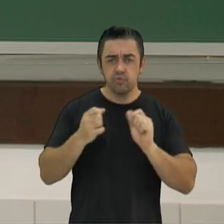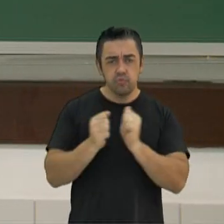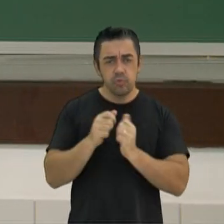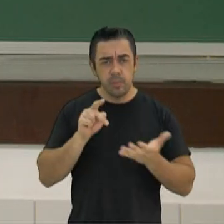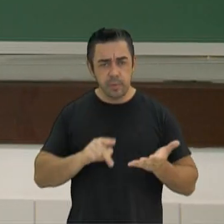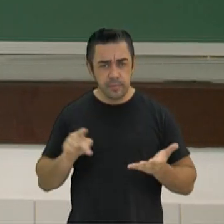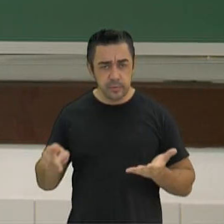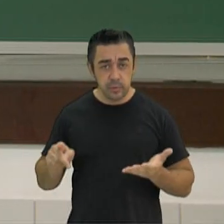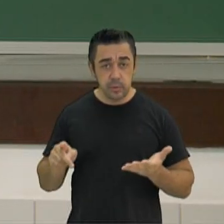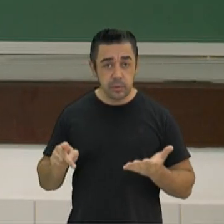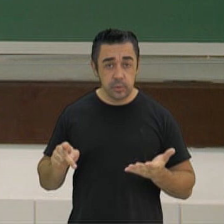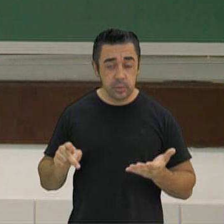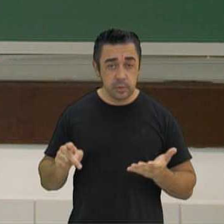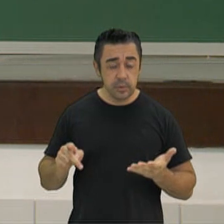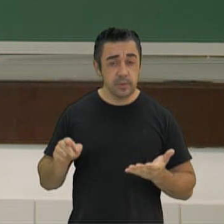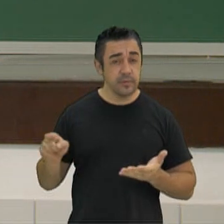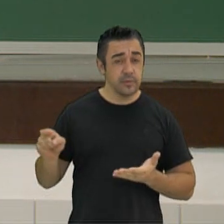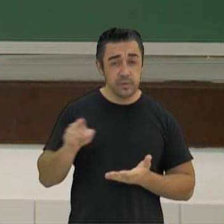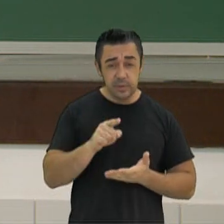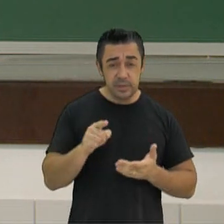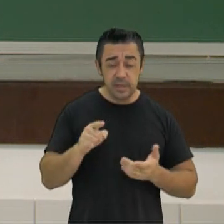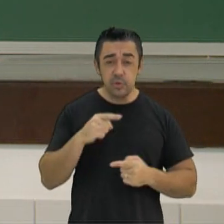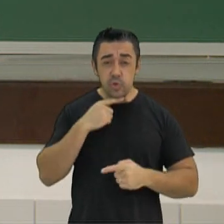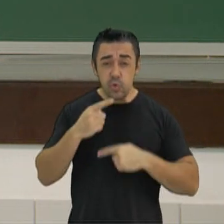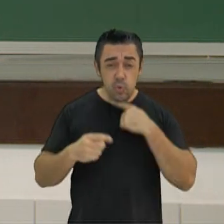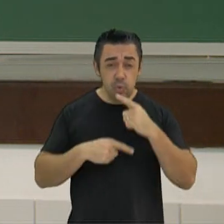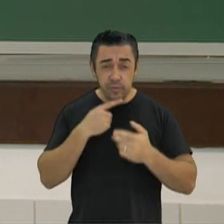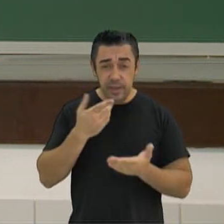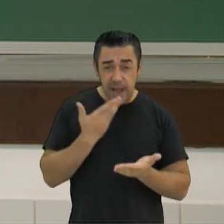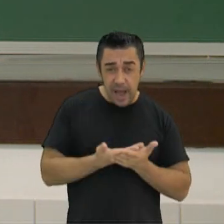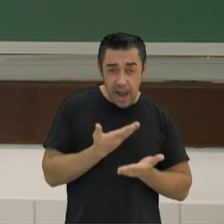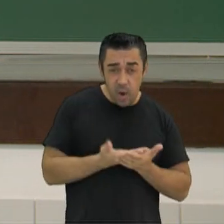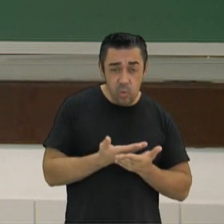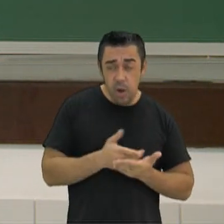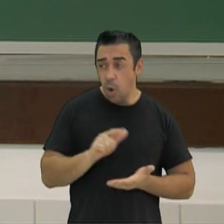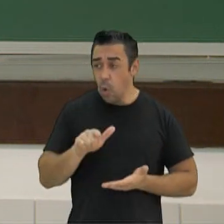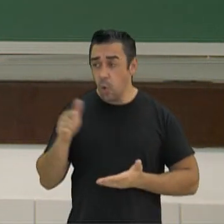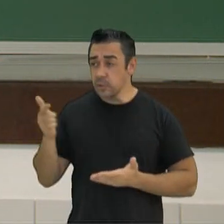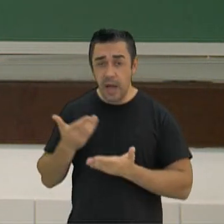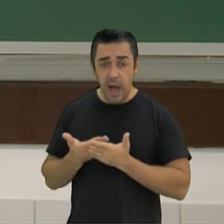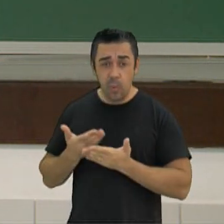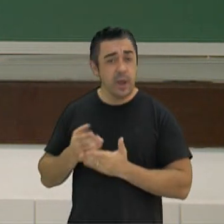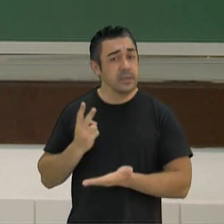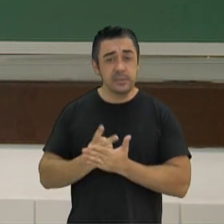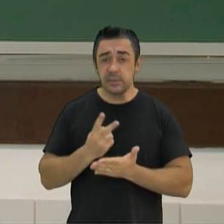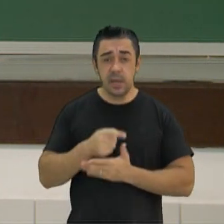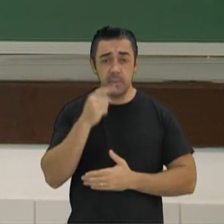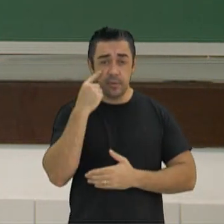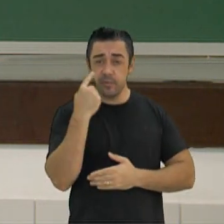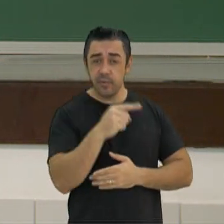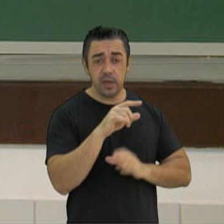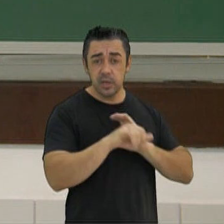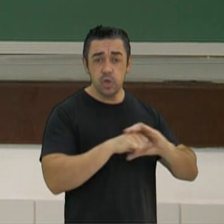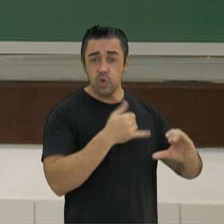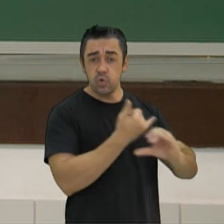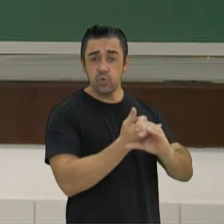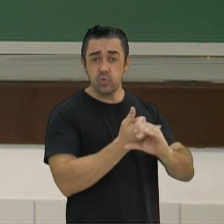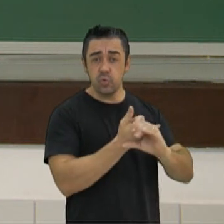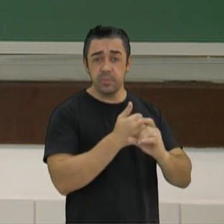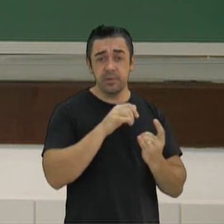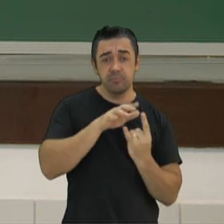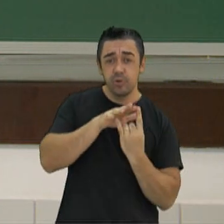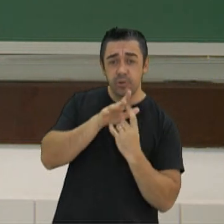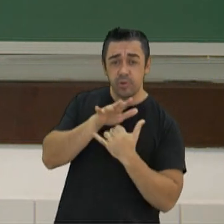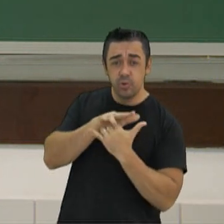professores e tendo dúvida a respeito dessa aula ou de qualquer outra, ela vai estar sempre lá no YouTube à sua disposição para